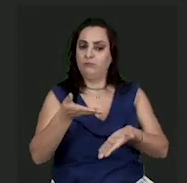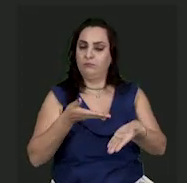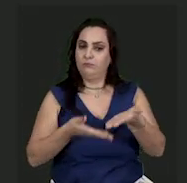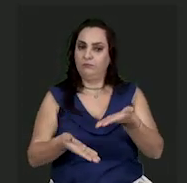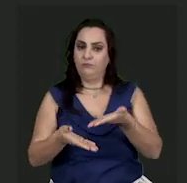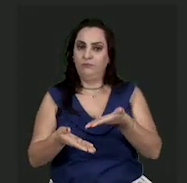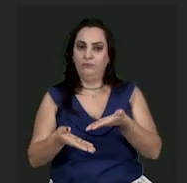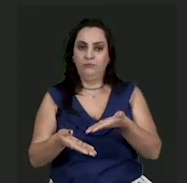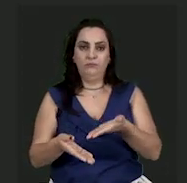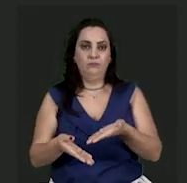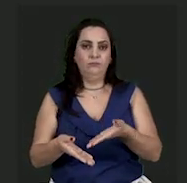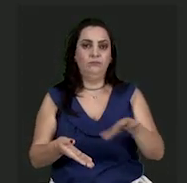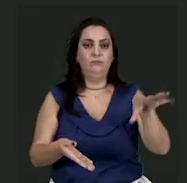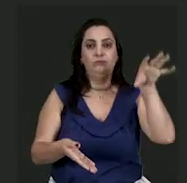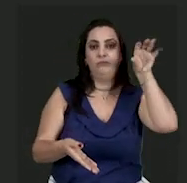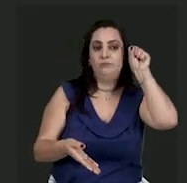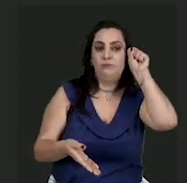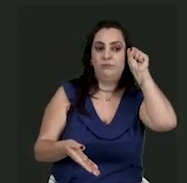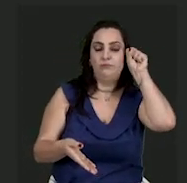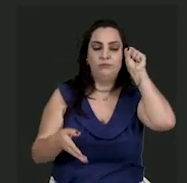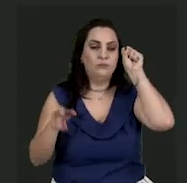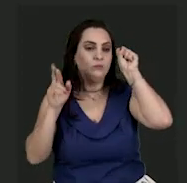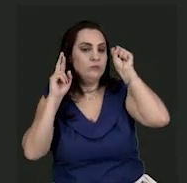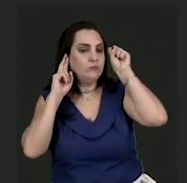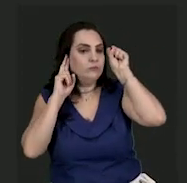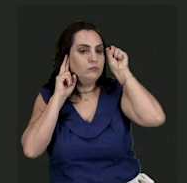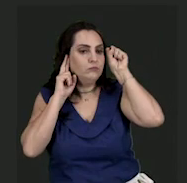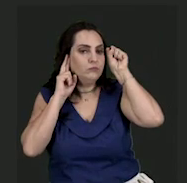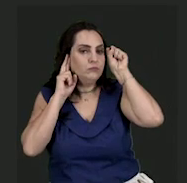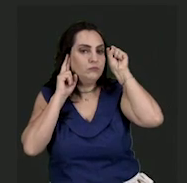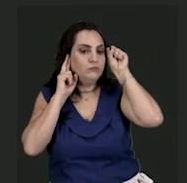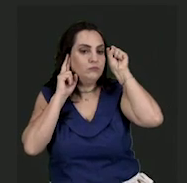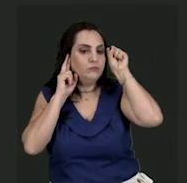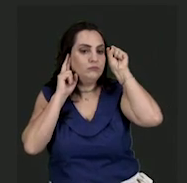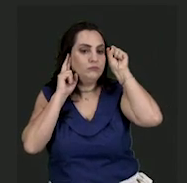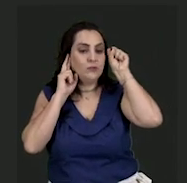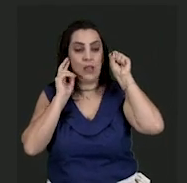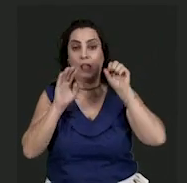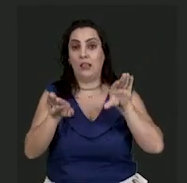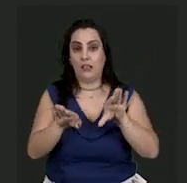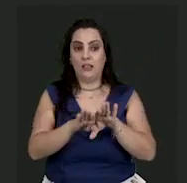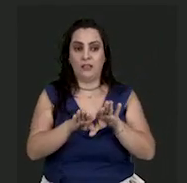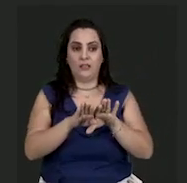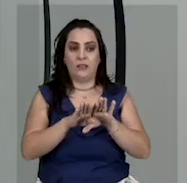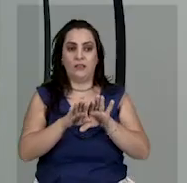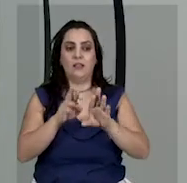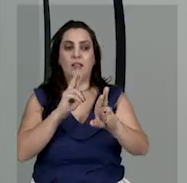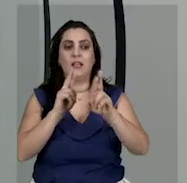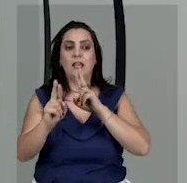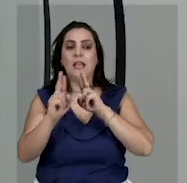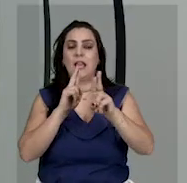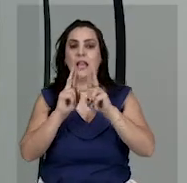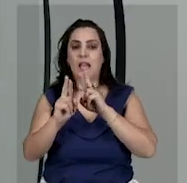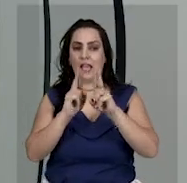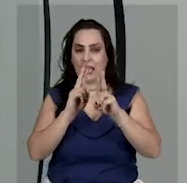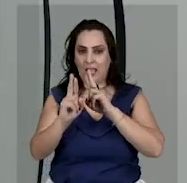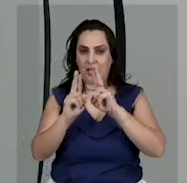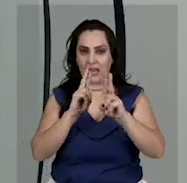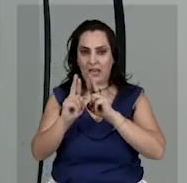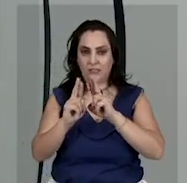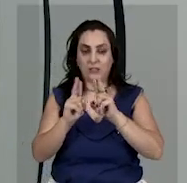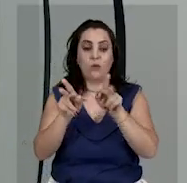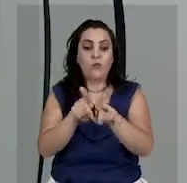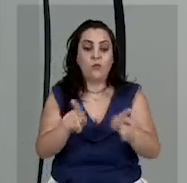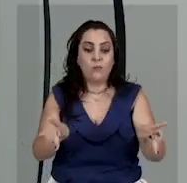alunos ouvintes e alunos surdos, né? E um pouquinho também da relação entre o professor da